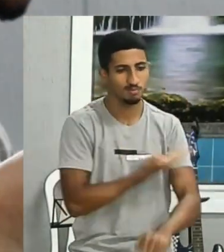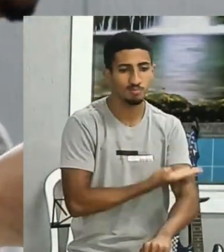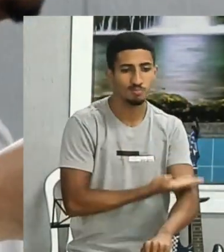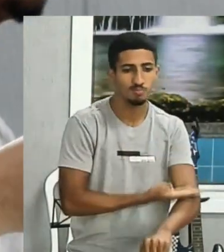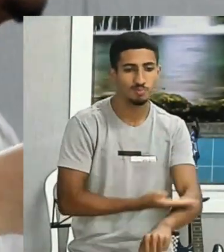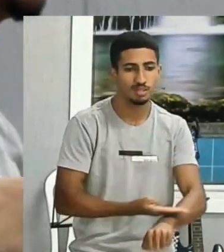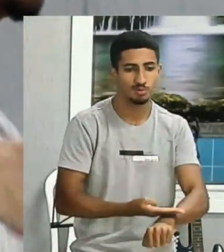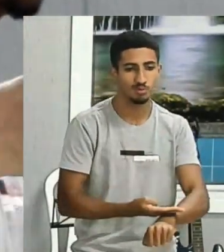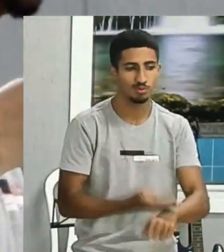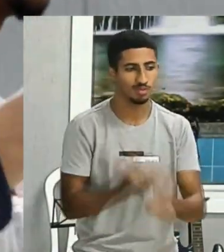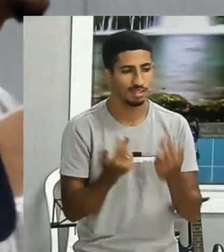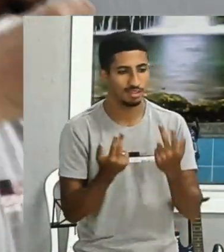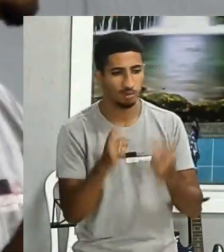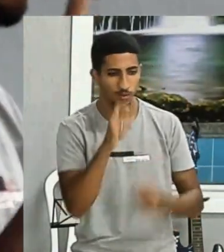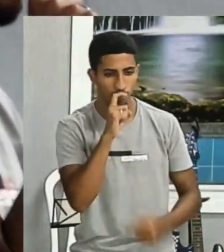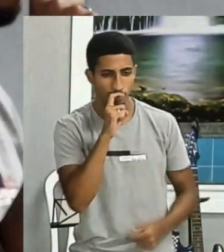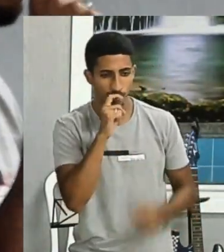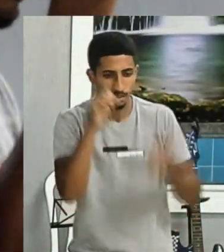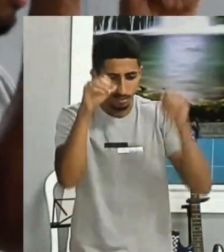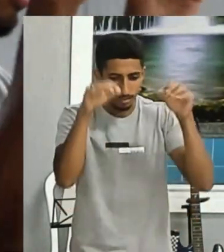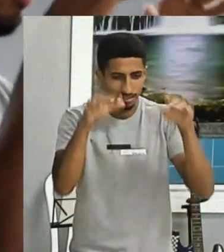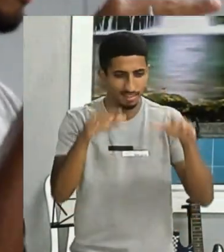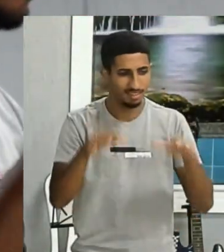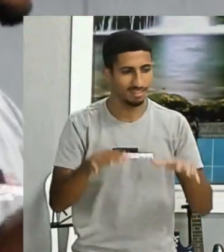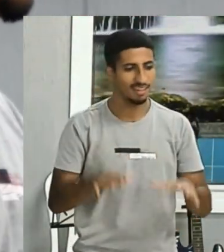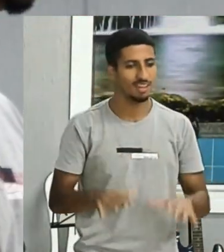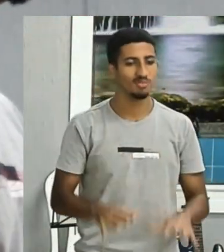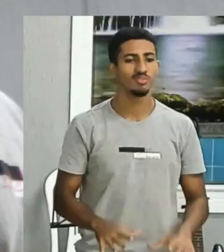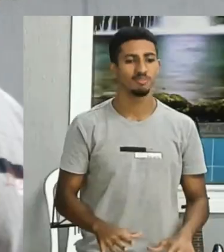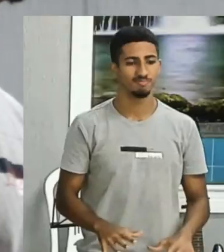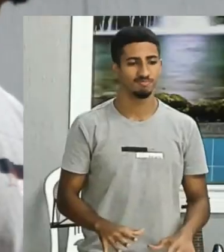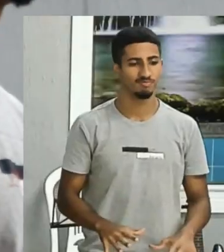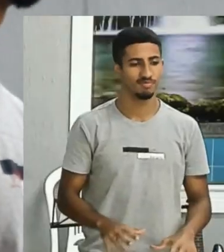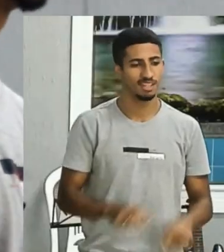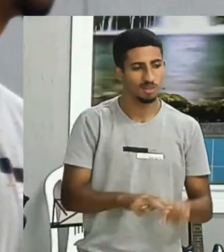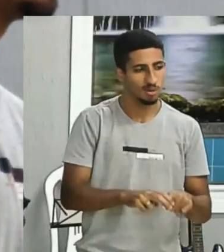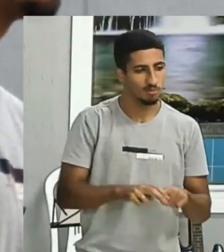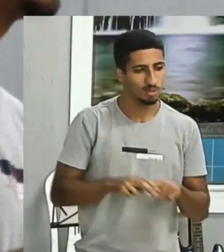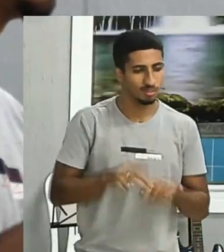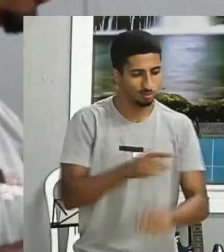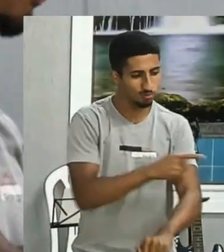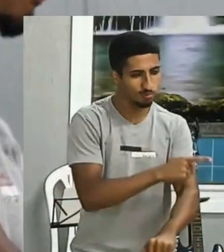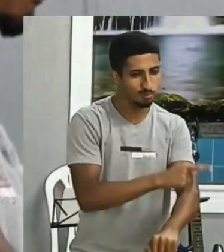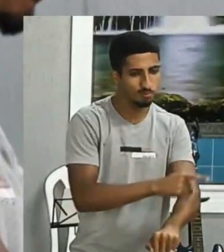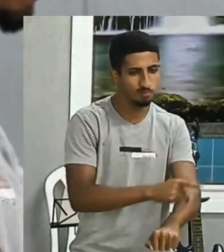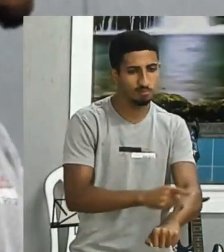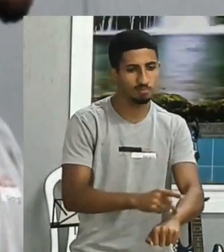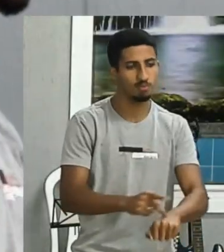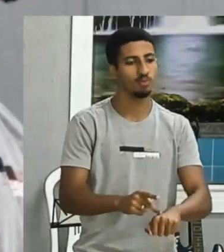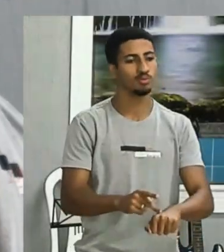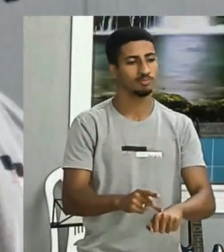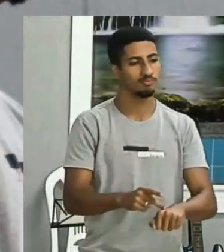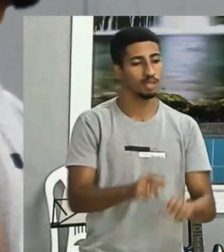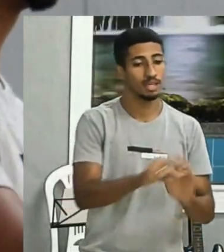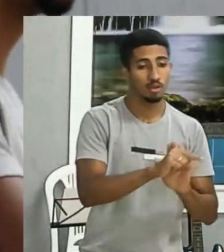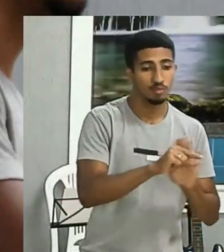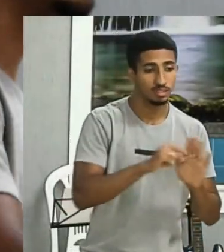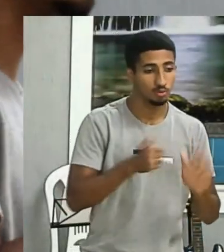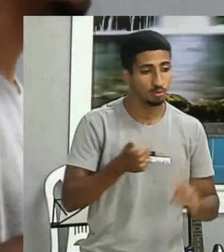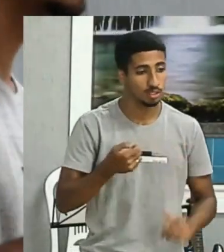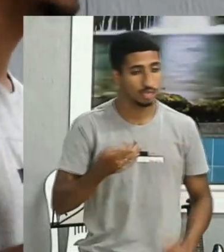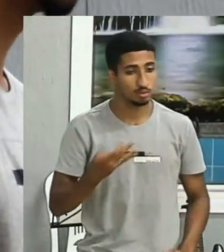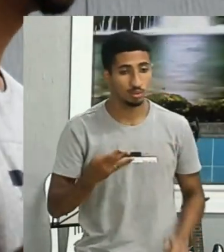neve. A pureza do Senhor Jesus. E o versículo 14 ainda vai dizer, olhos